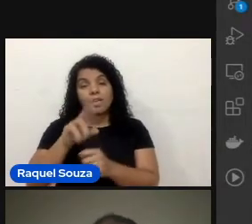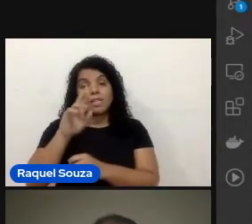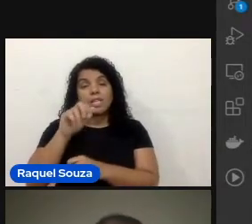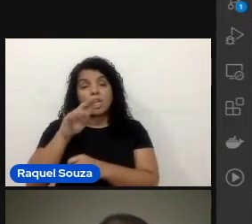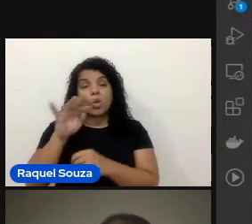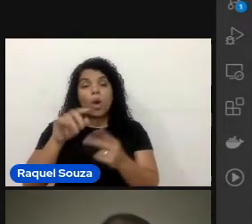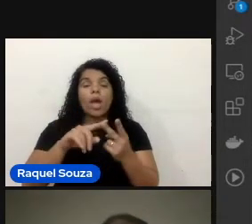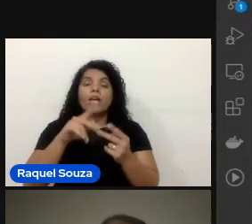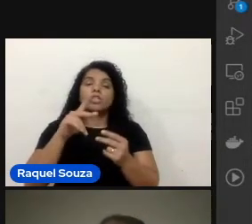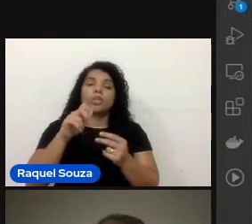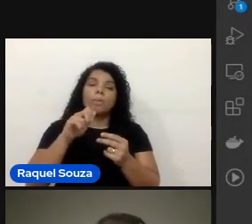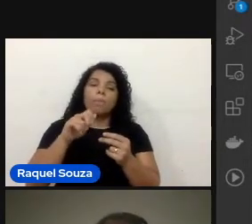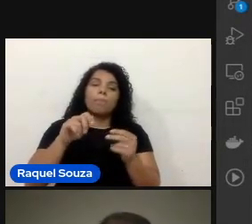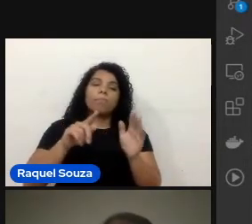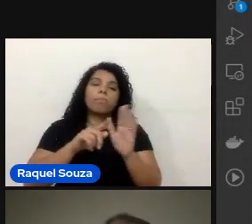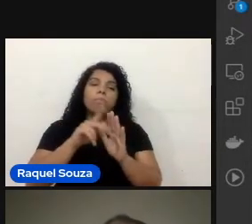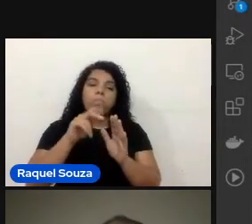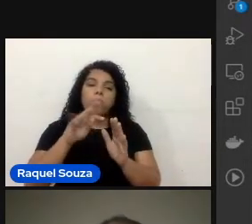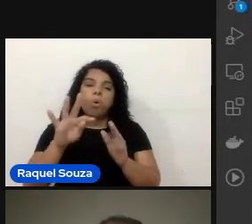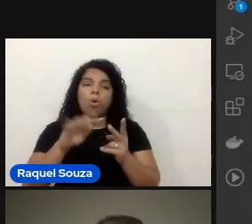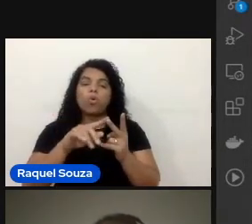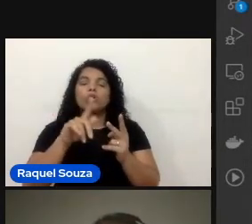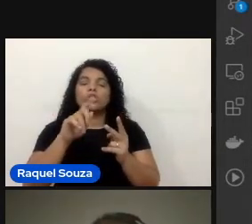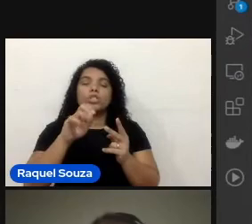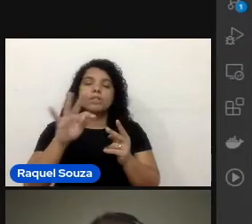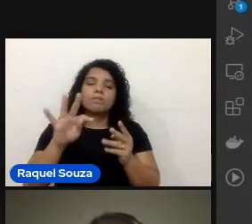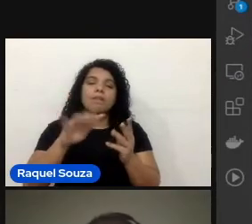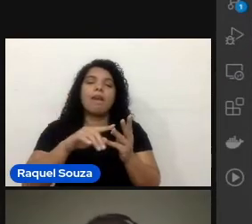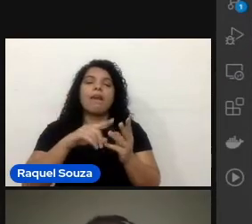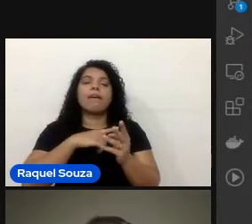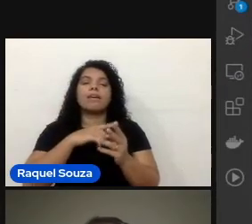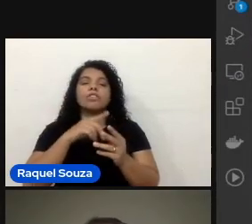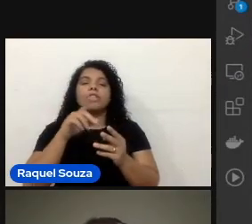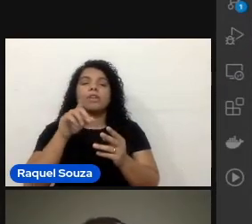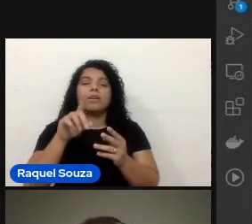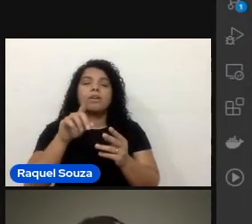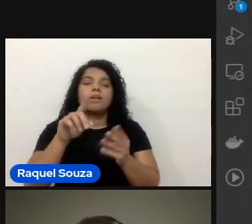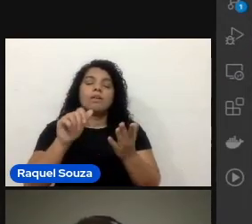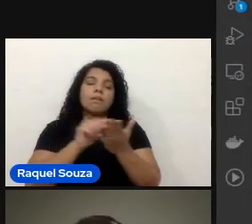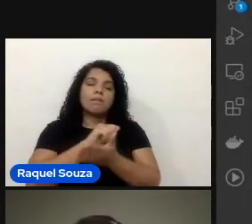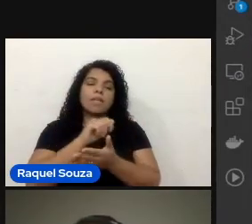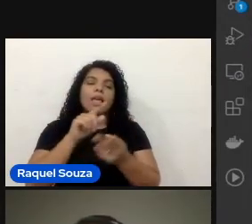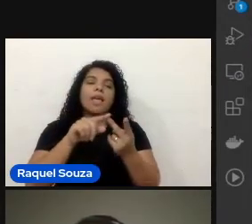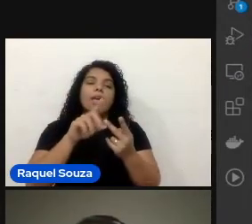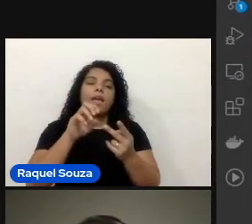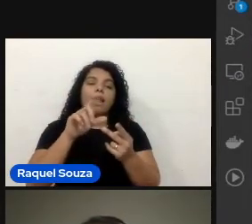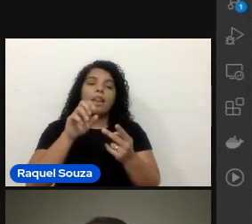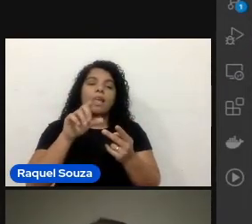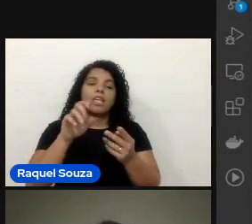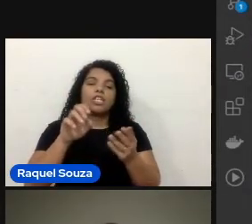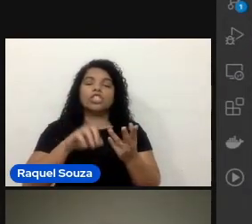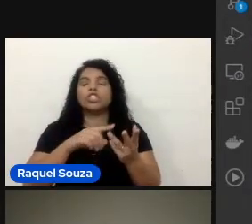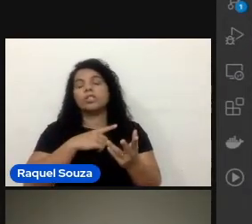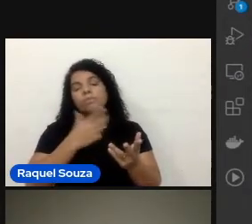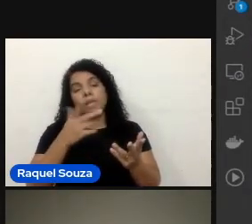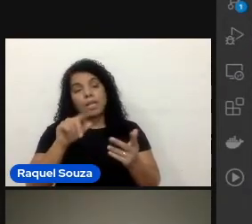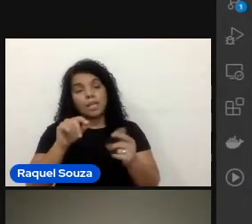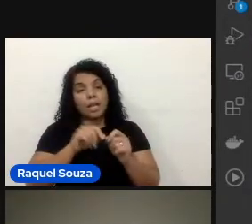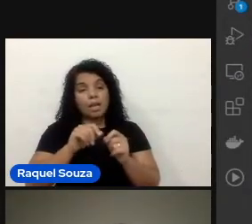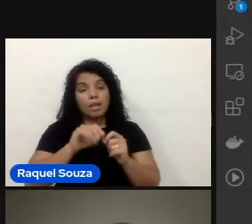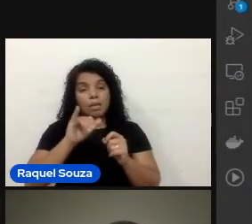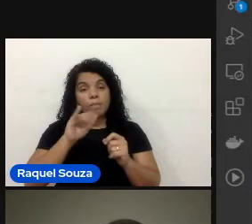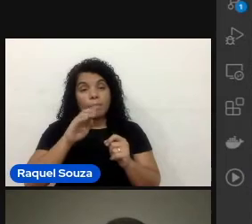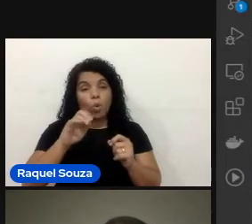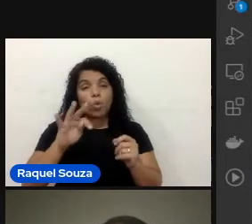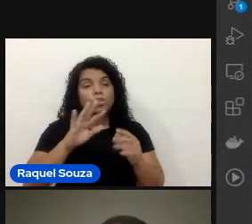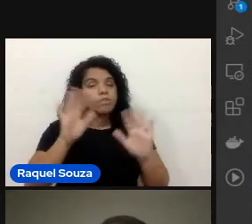request get, um request put, um request delete, passando a URL que você quer testar. Lembrando que eu setei uma